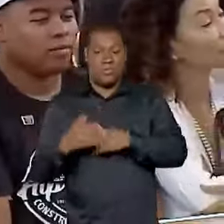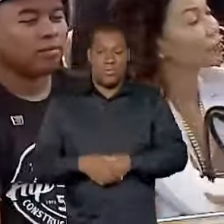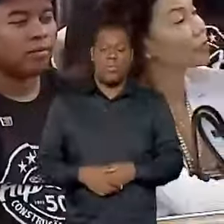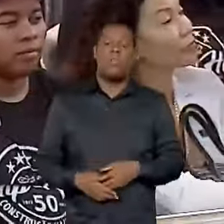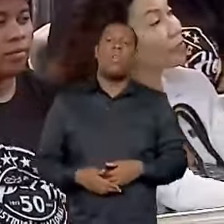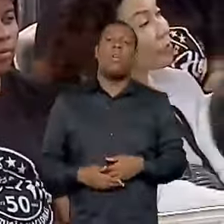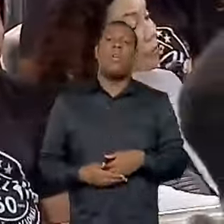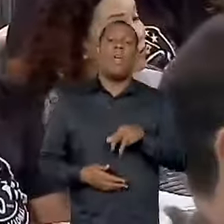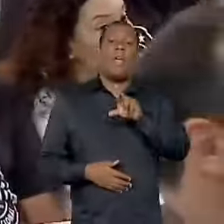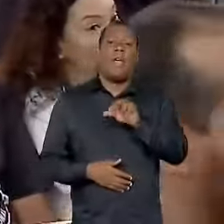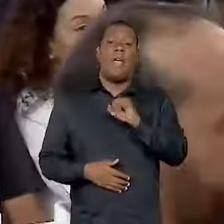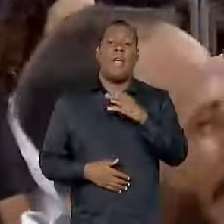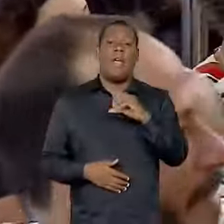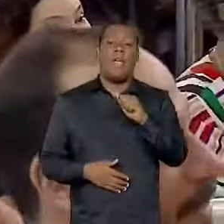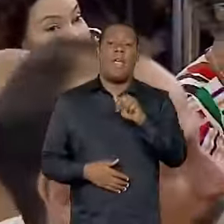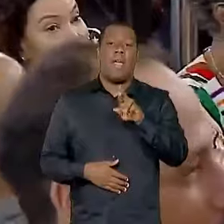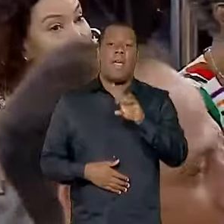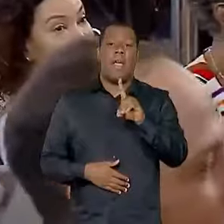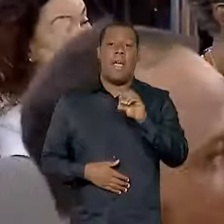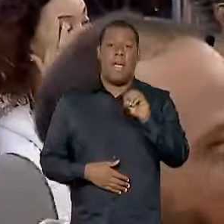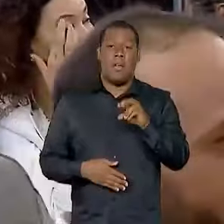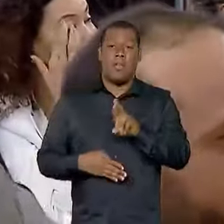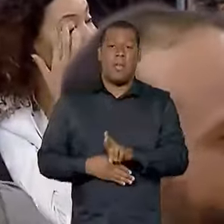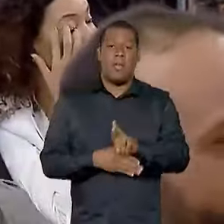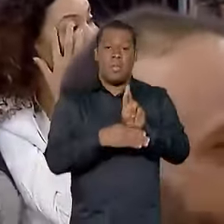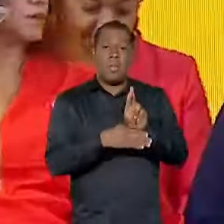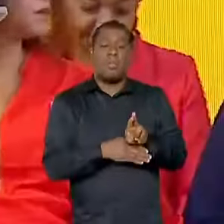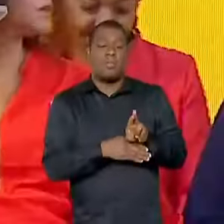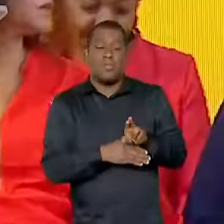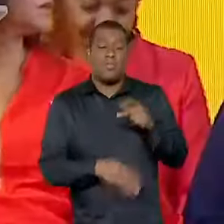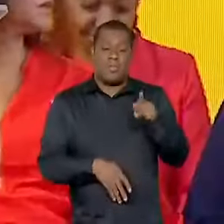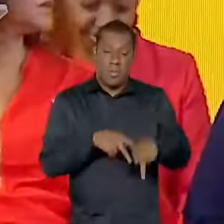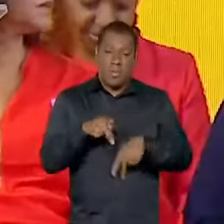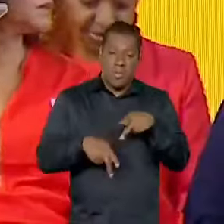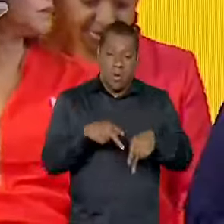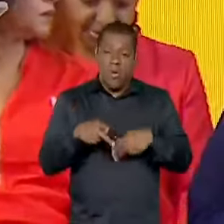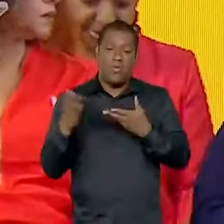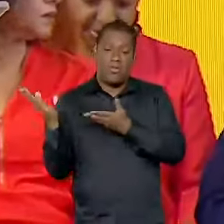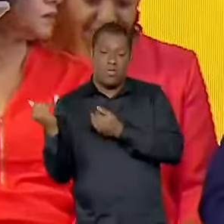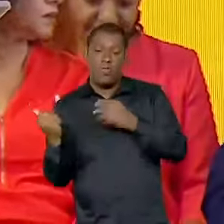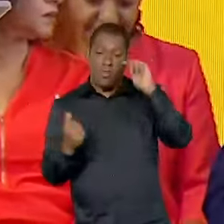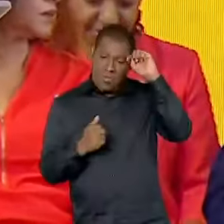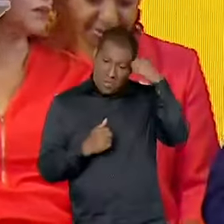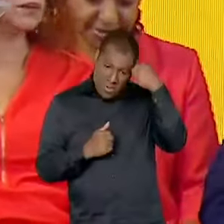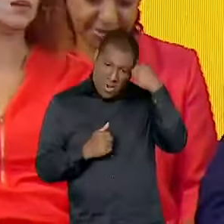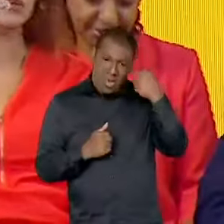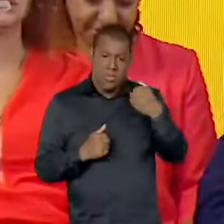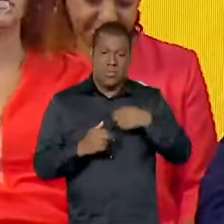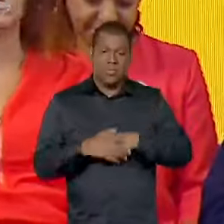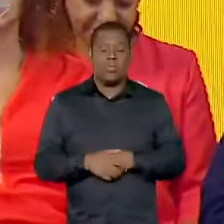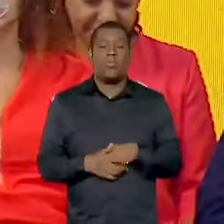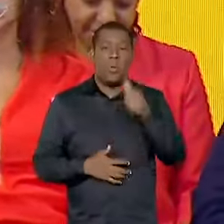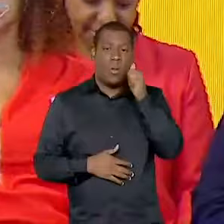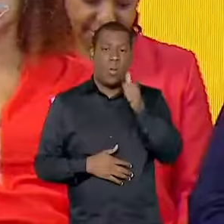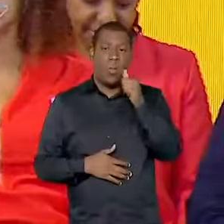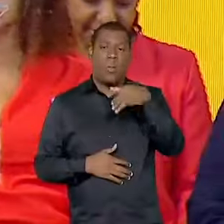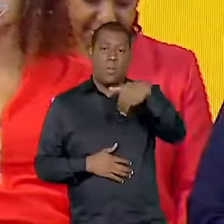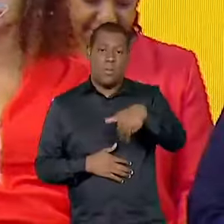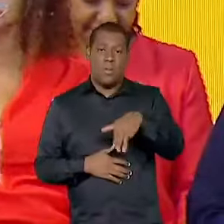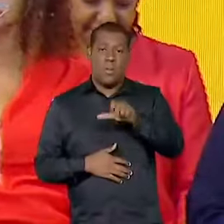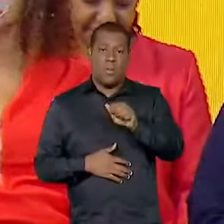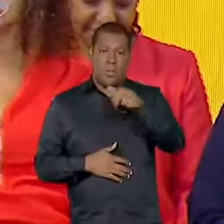dos movimentos sociais negros, juventude e de terreiros, e Manuela Mirella, representante do Conselho Nacional